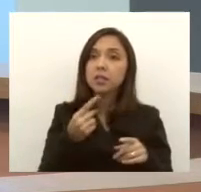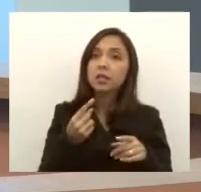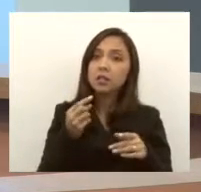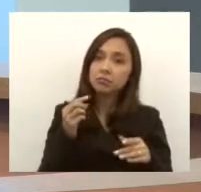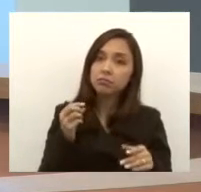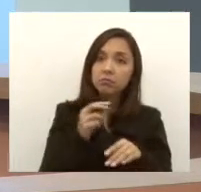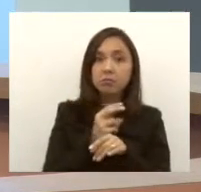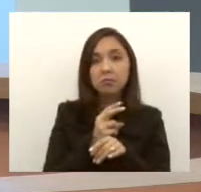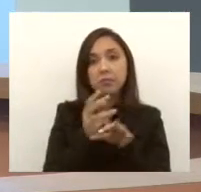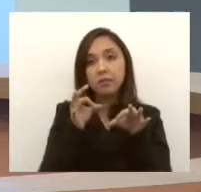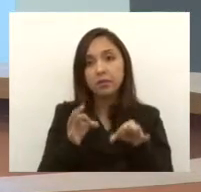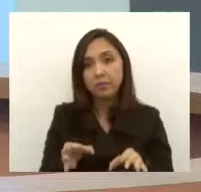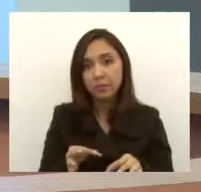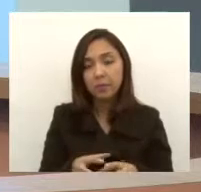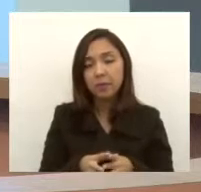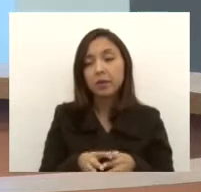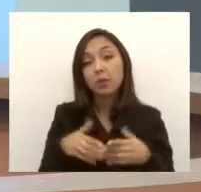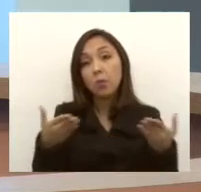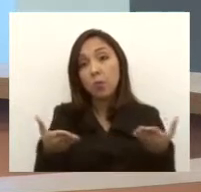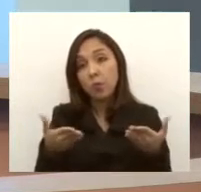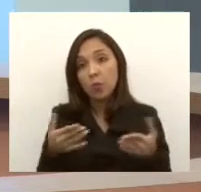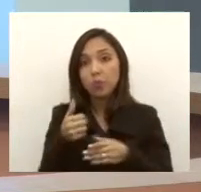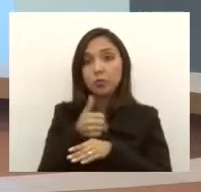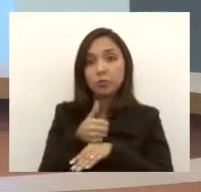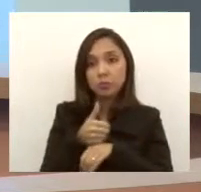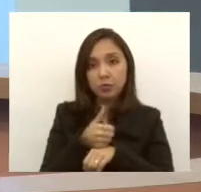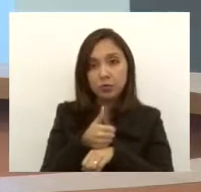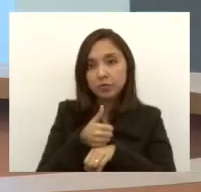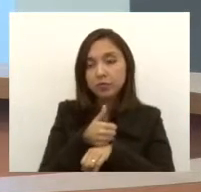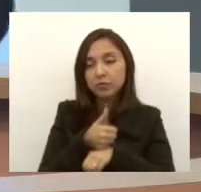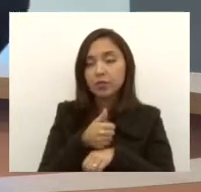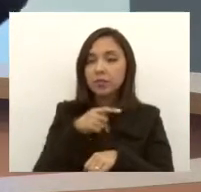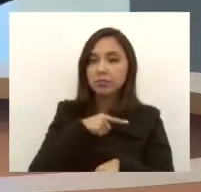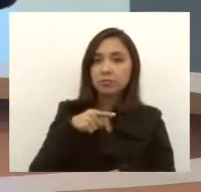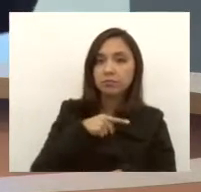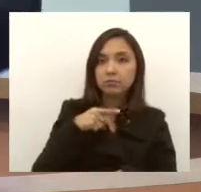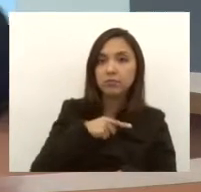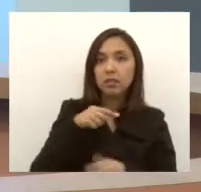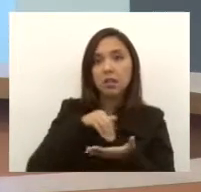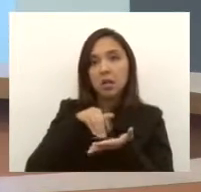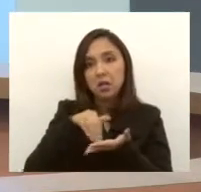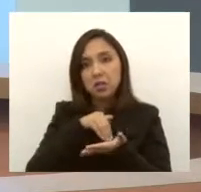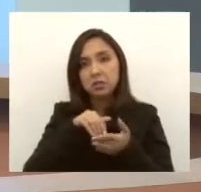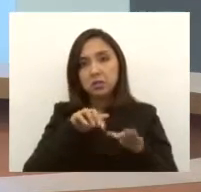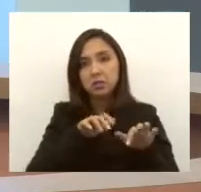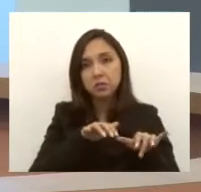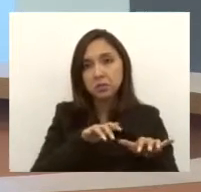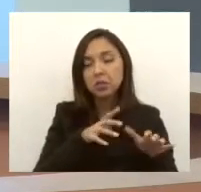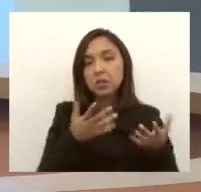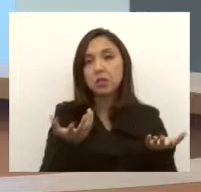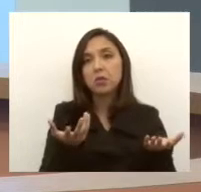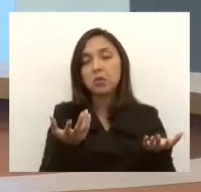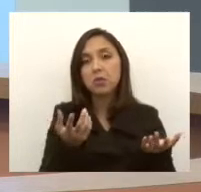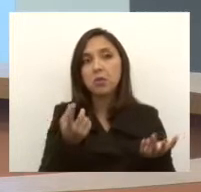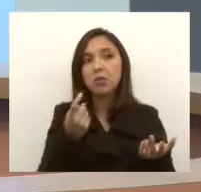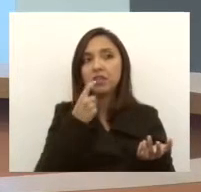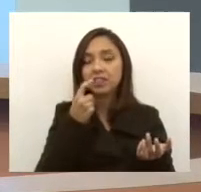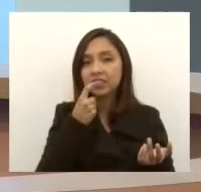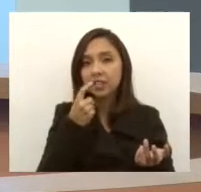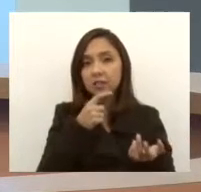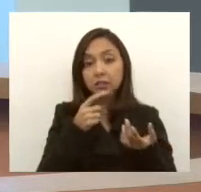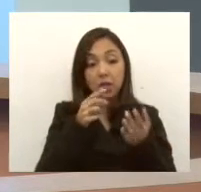na formalidade. Então, hoje, um profissional que hoje tem ali o seu escritório, o seu consultório, e não está